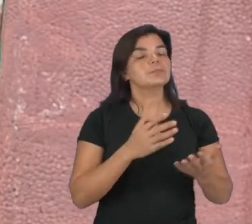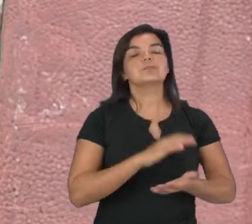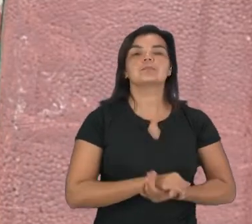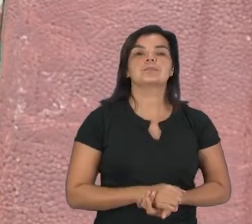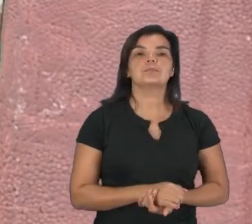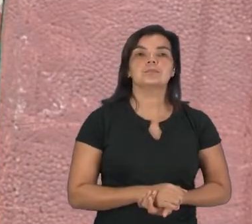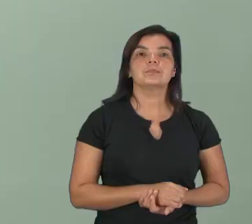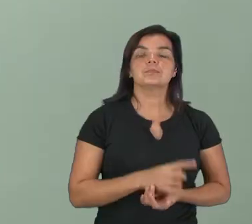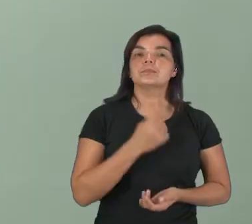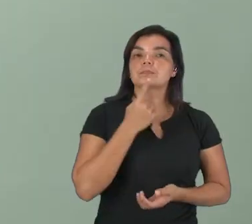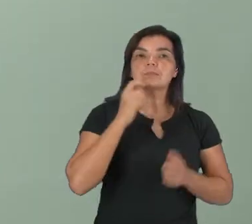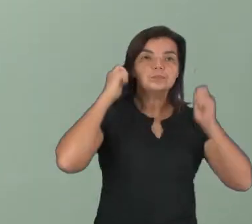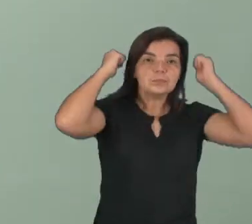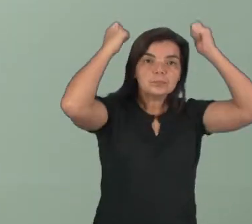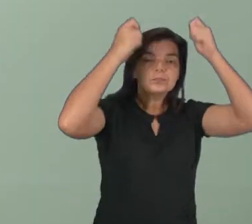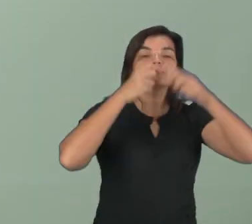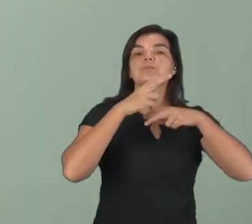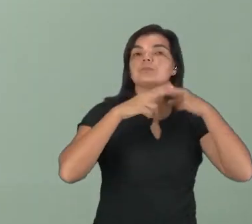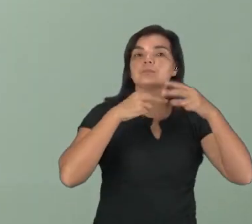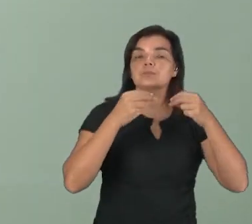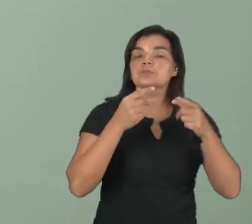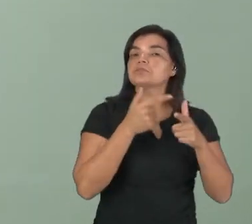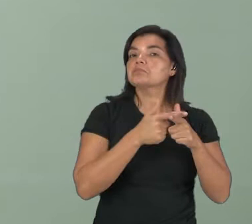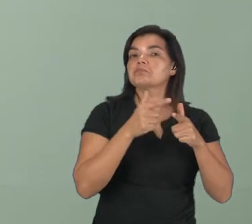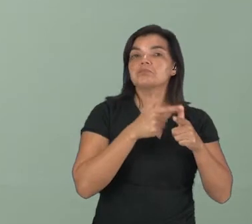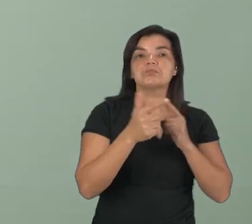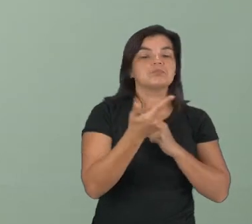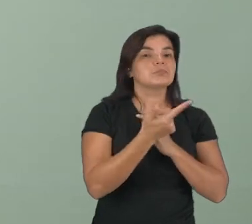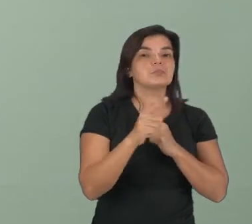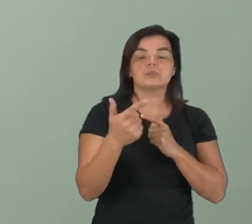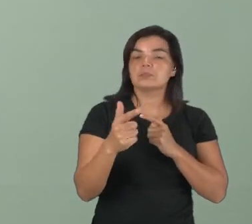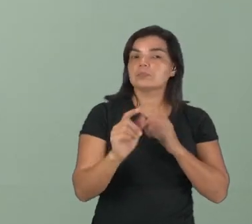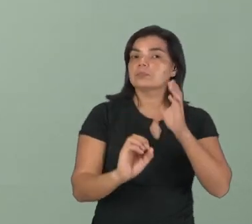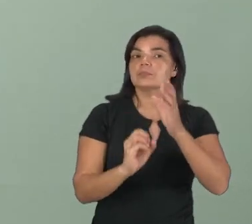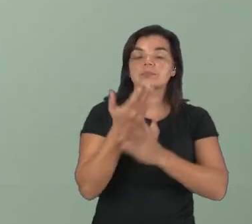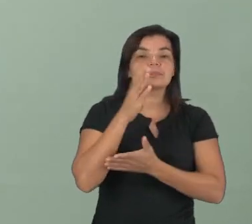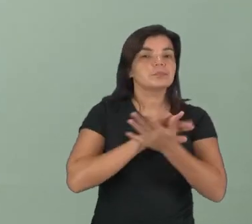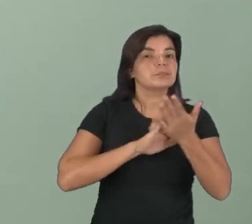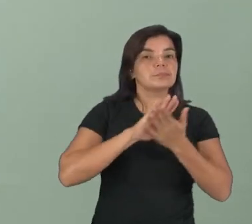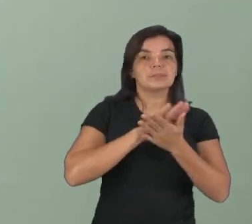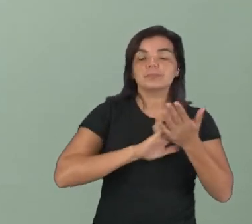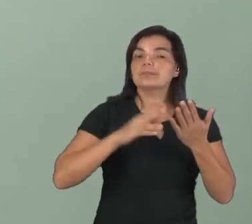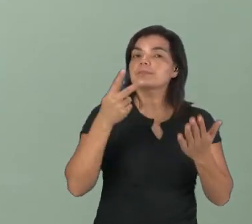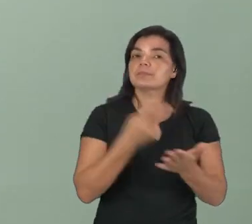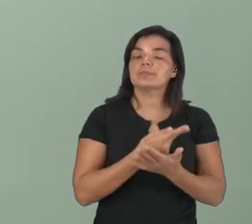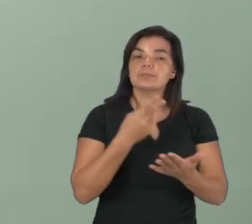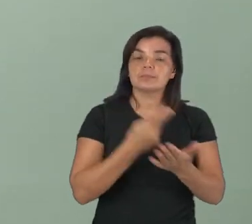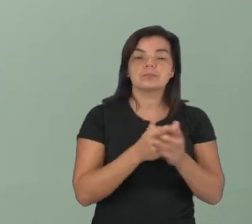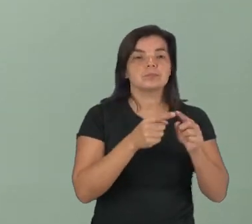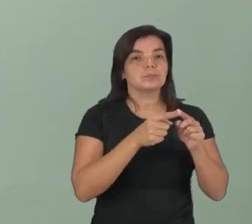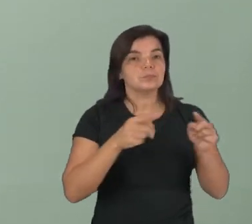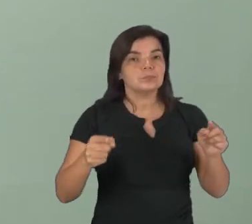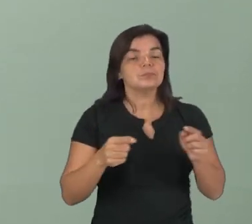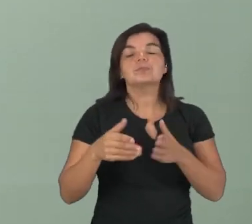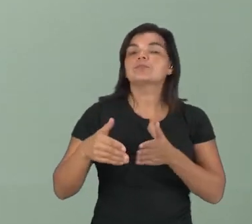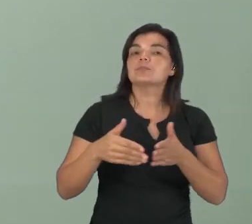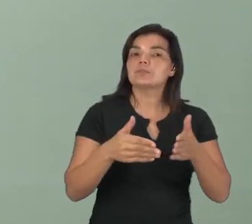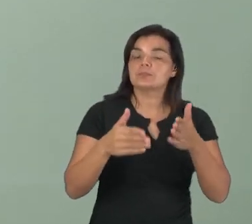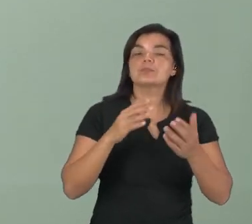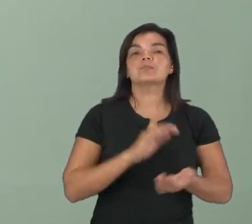a Chapeuzinho não ia ter nenhum problema, não ia acontecer nada de errado durante este